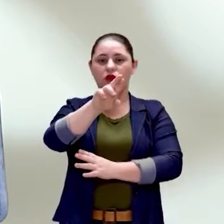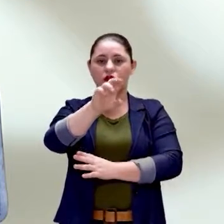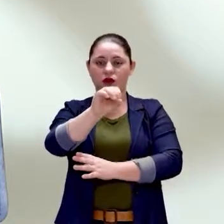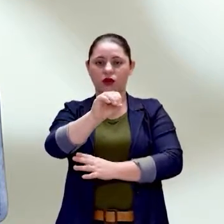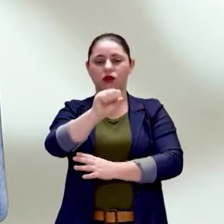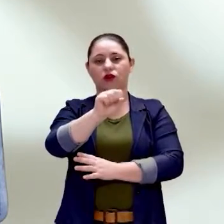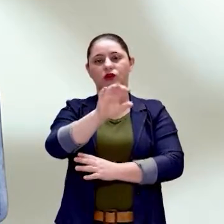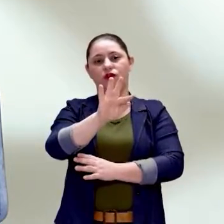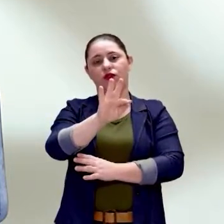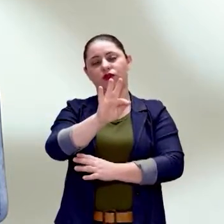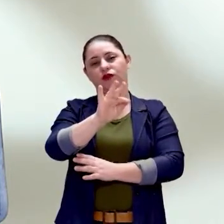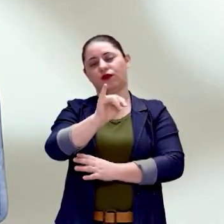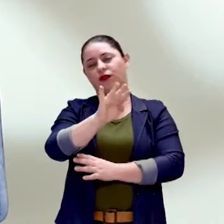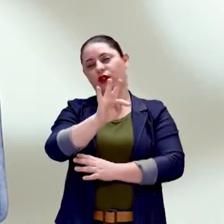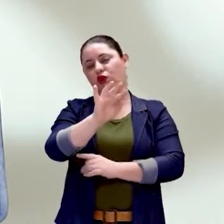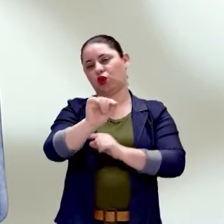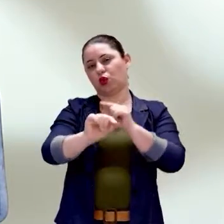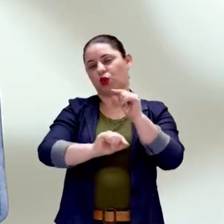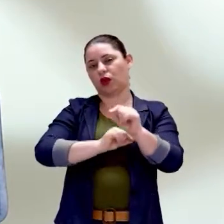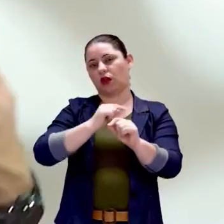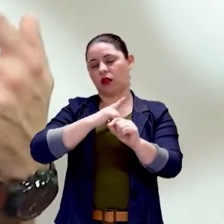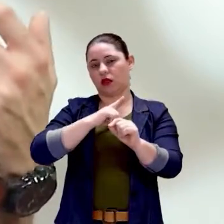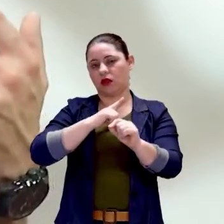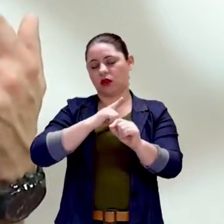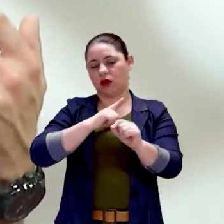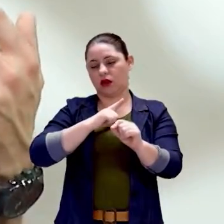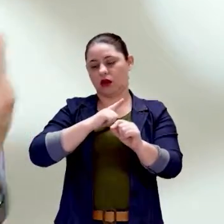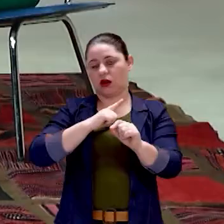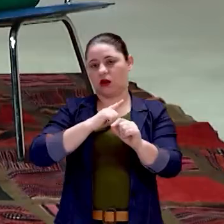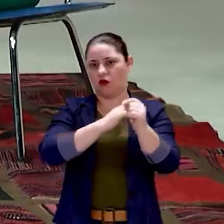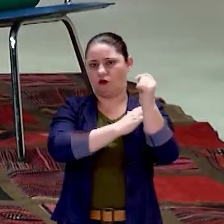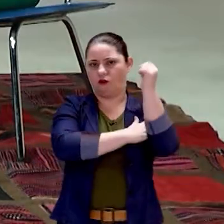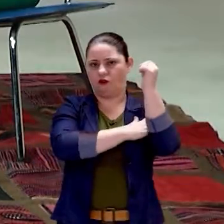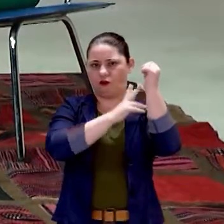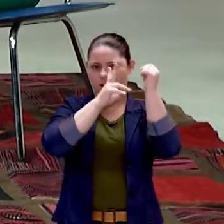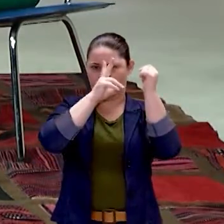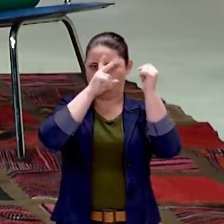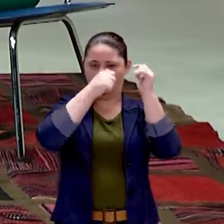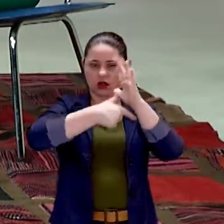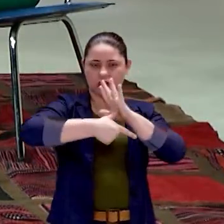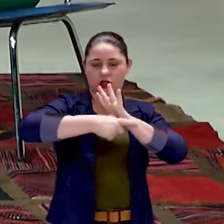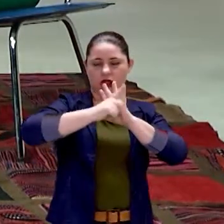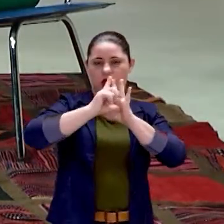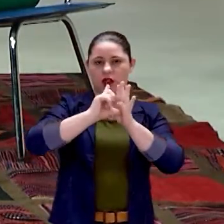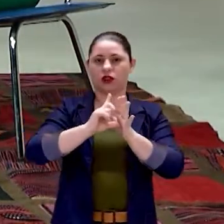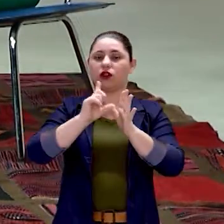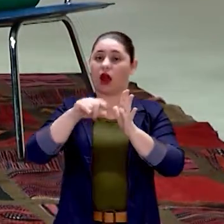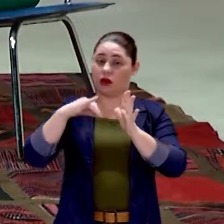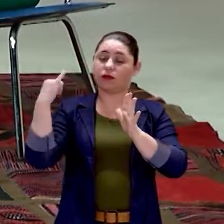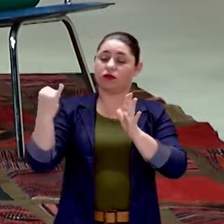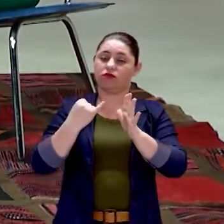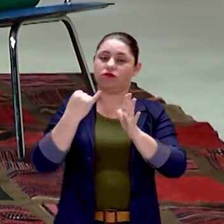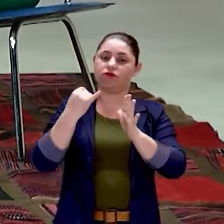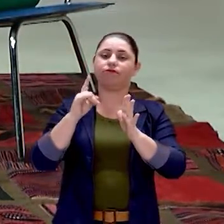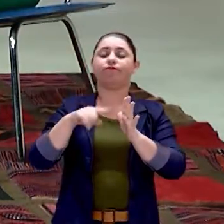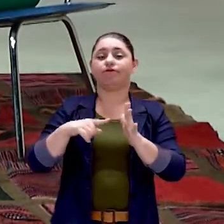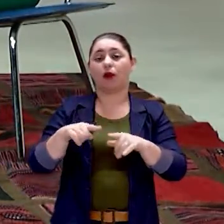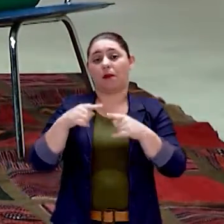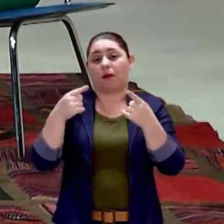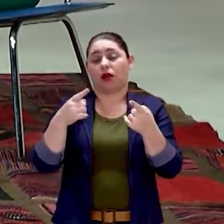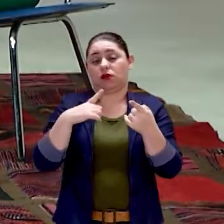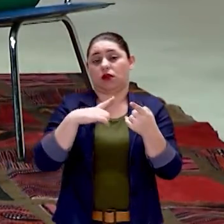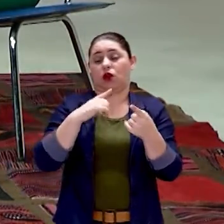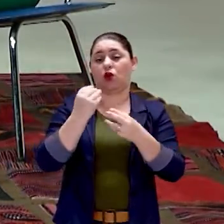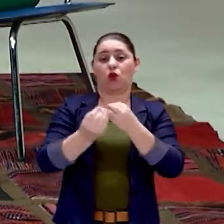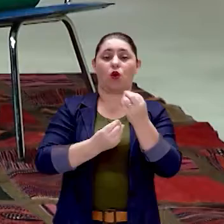Então, para ter uma cadeia muscular fortalecida antes do CrossFit é fundamental? É, mas